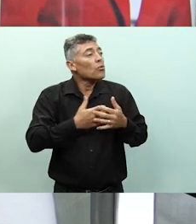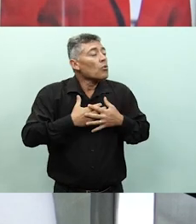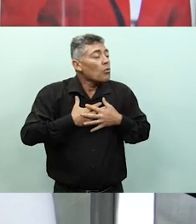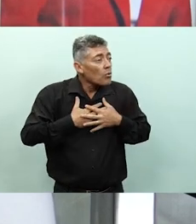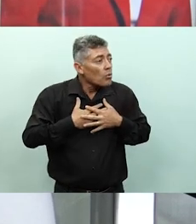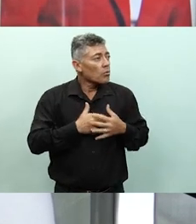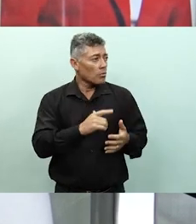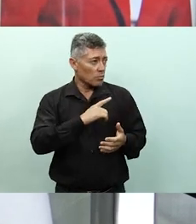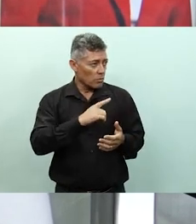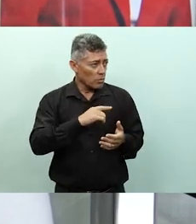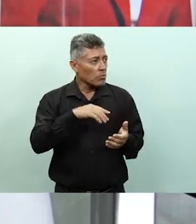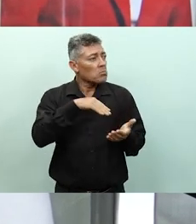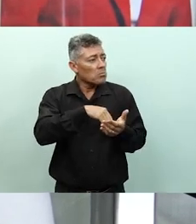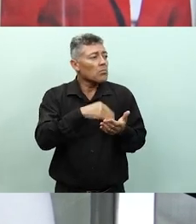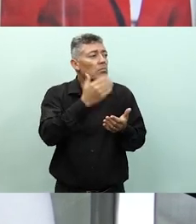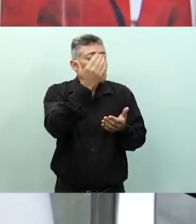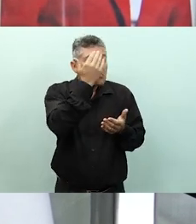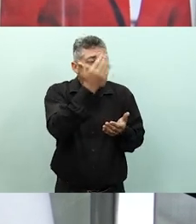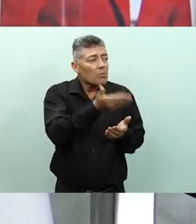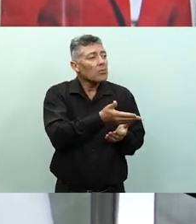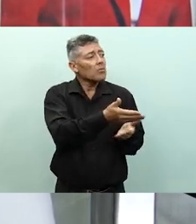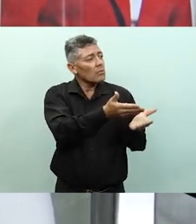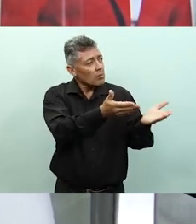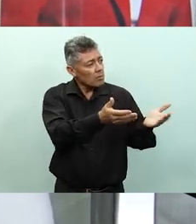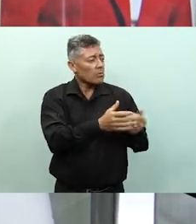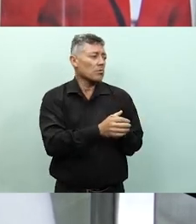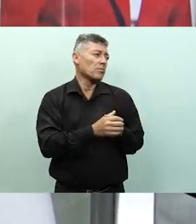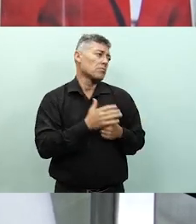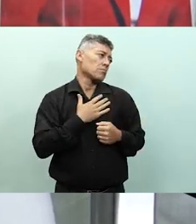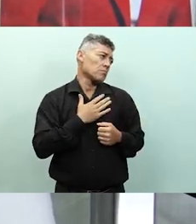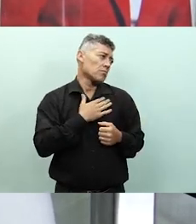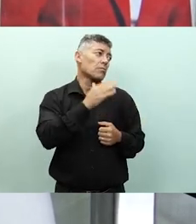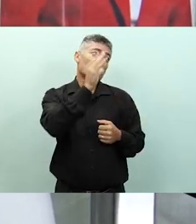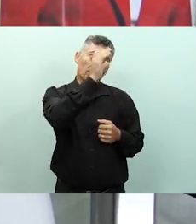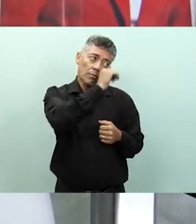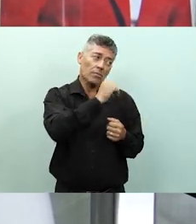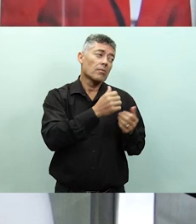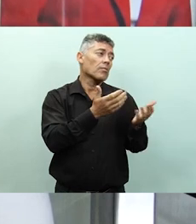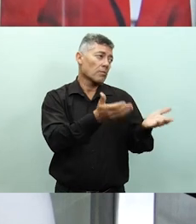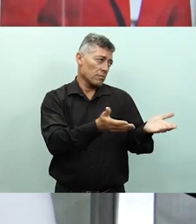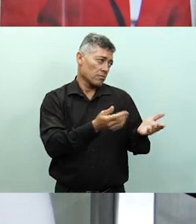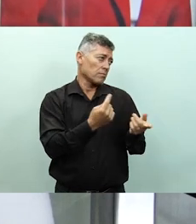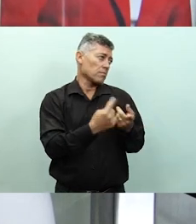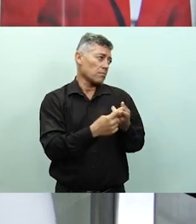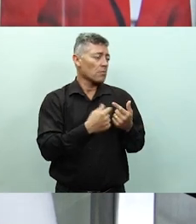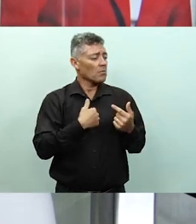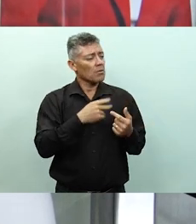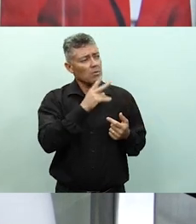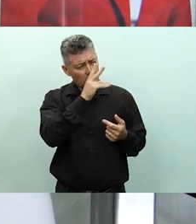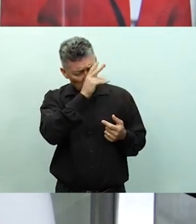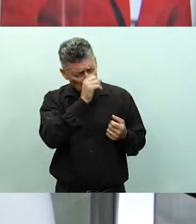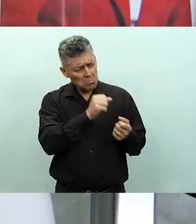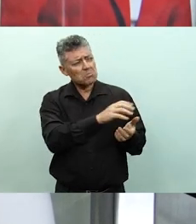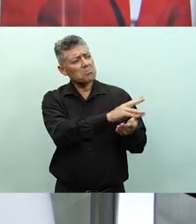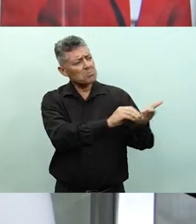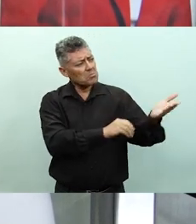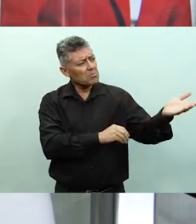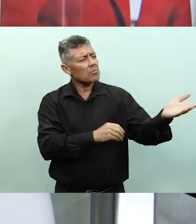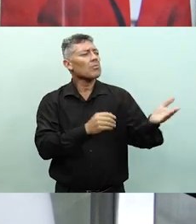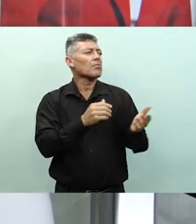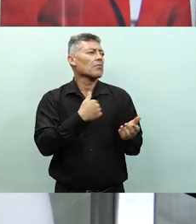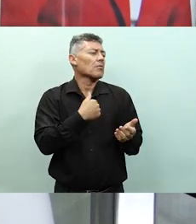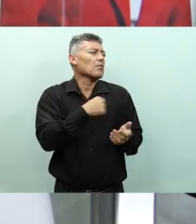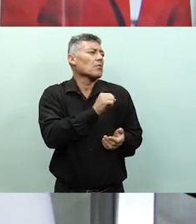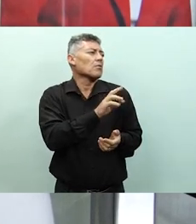experiência, tudo que eu tenho até hoje, eu agradeço a ela, porque eu aprendi muito com ela, e sou